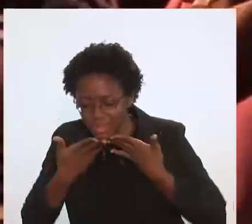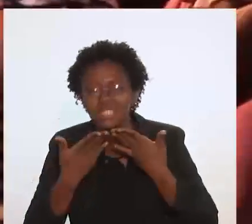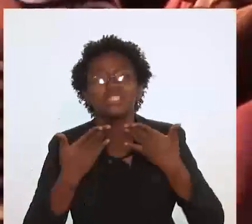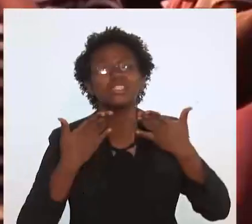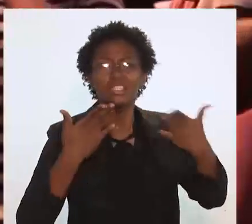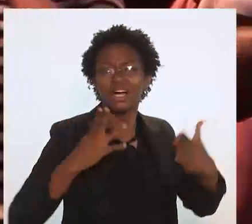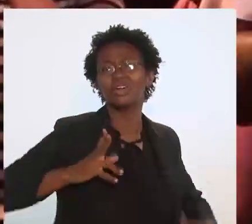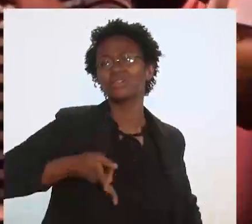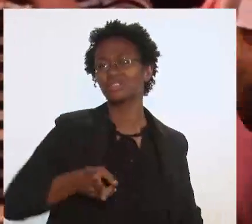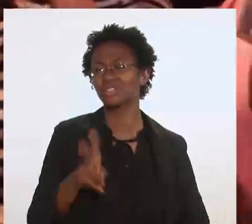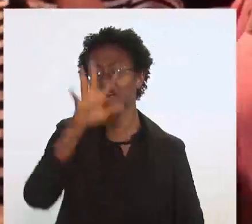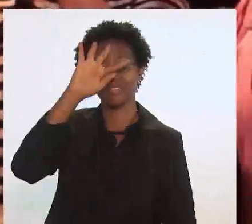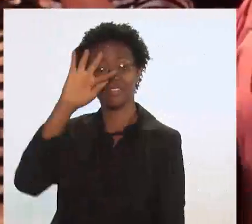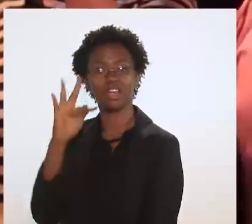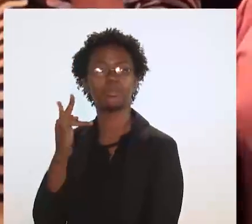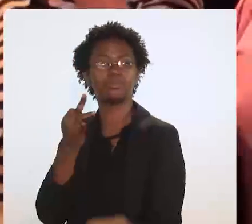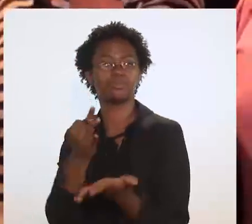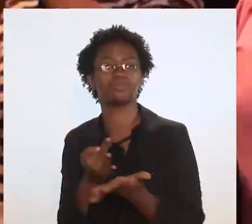mão.